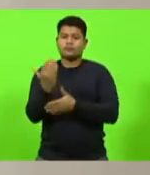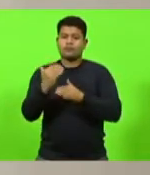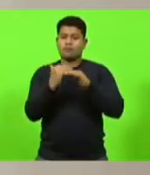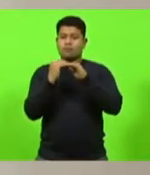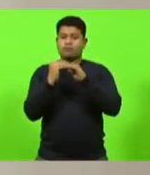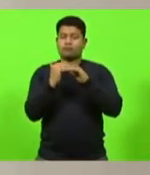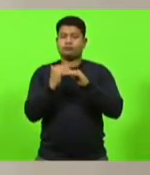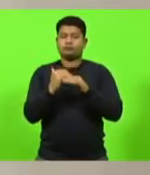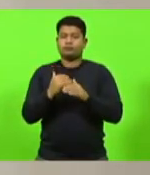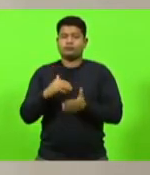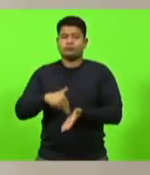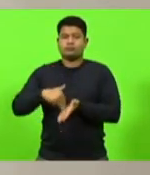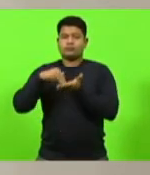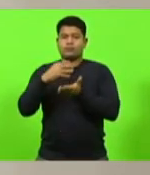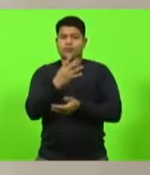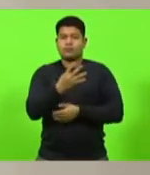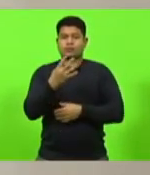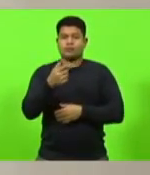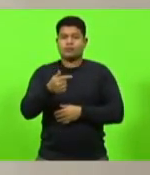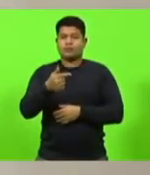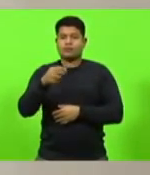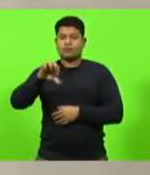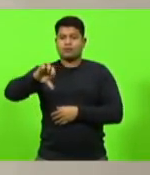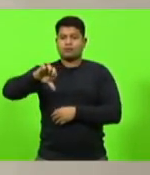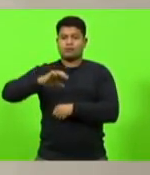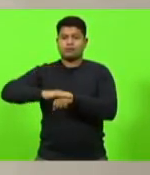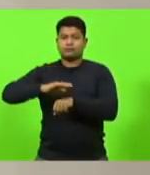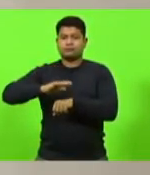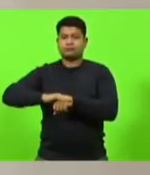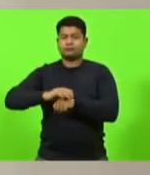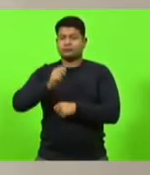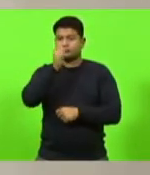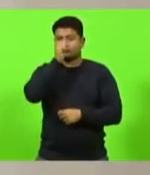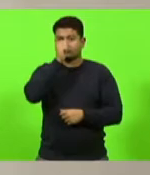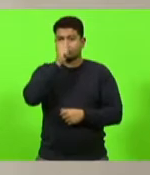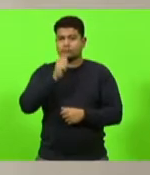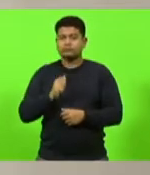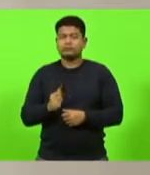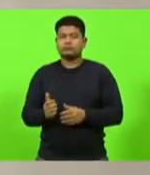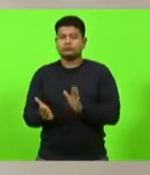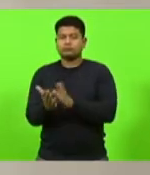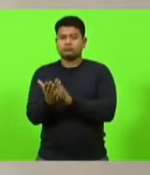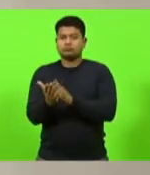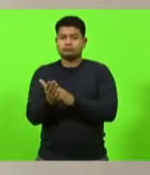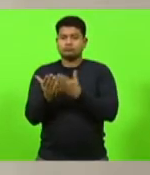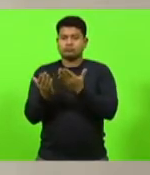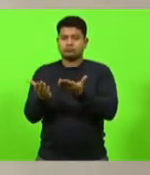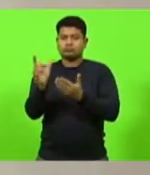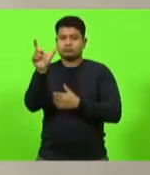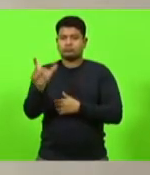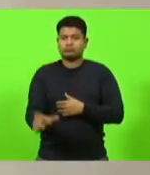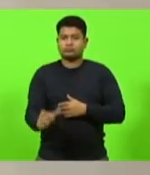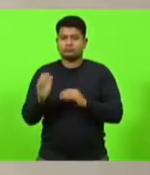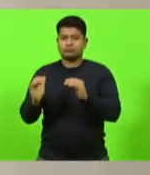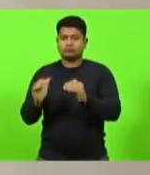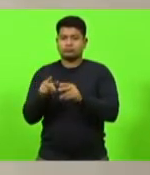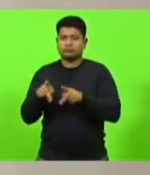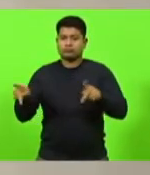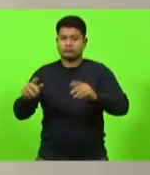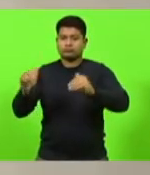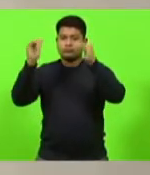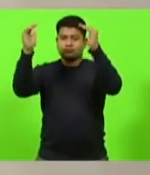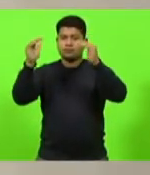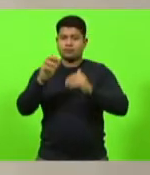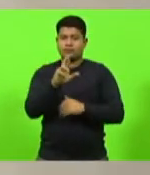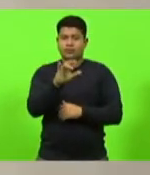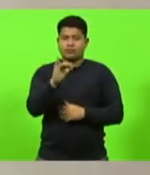por unanimidade. Moção 479, autor deputado João Amin, manifestando aplauso ao desembargador federal Ricardo do Vale Pereira pela posse na